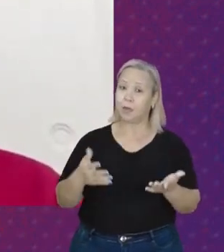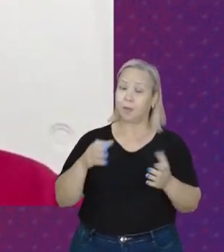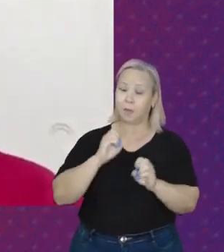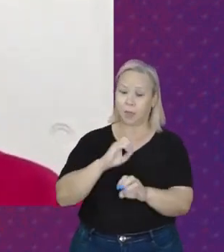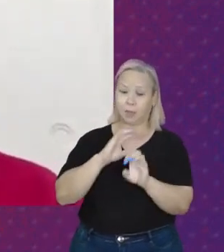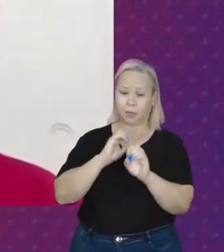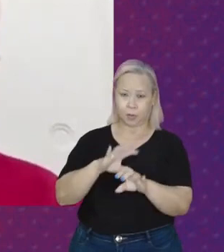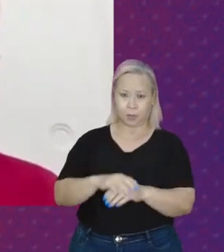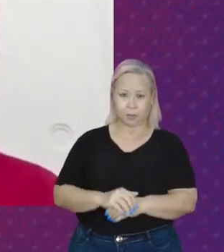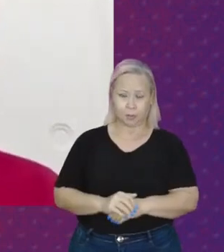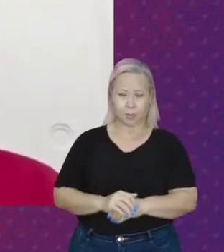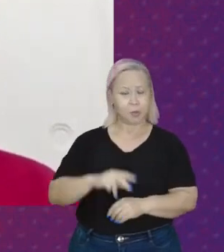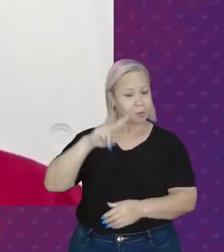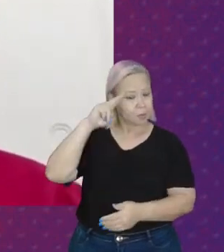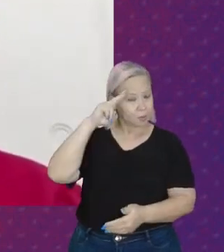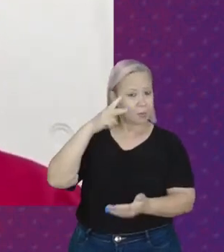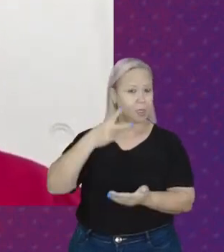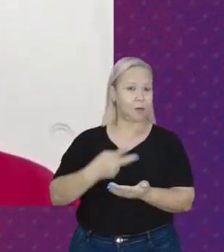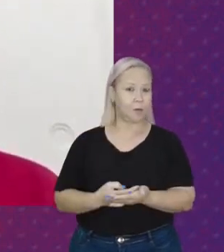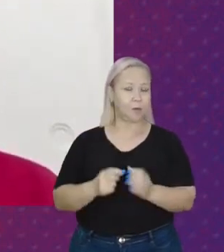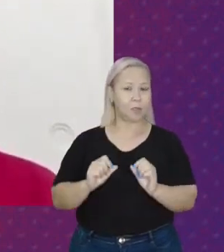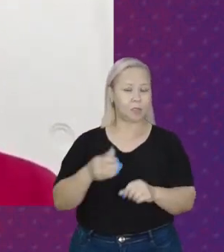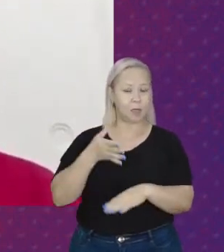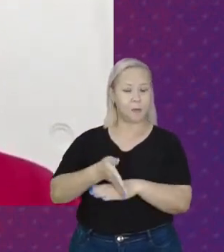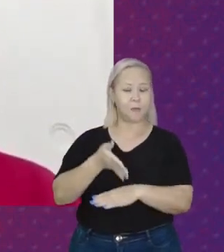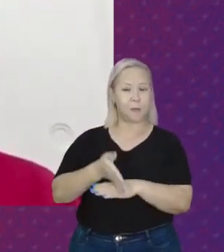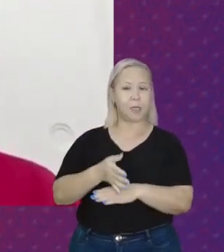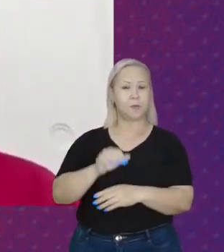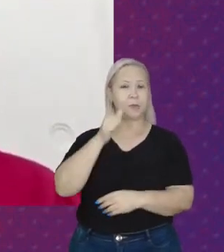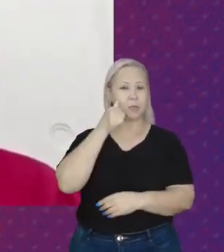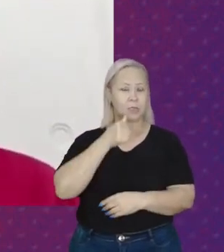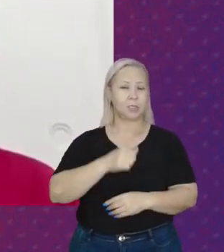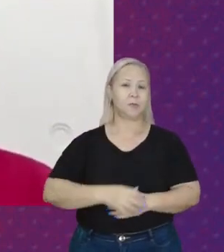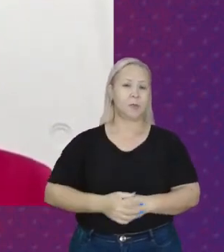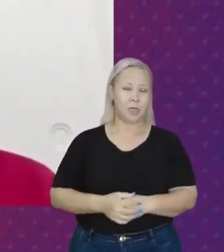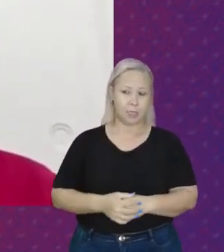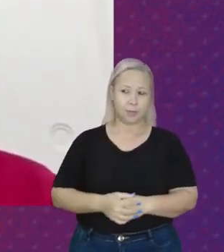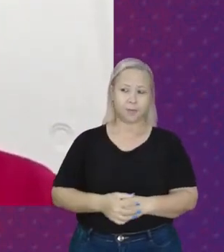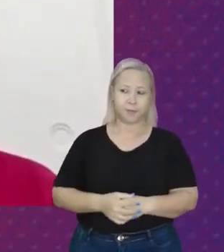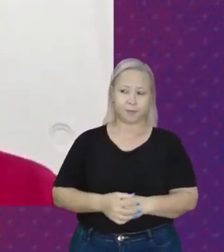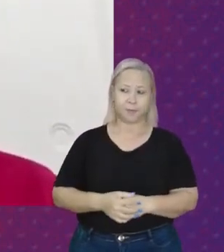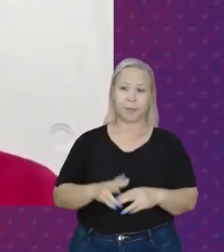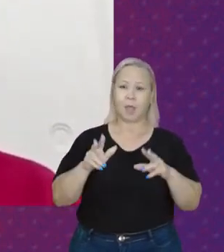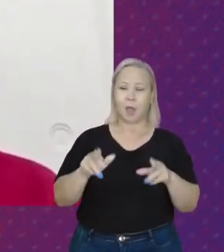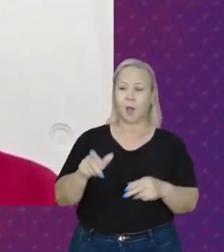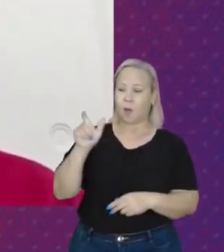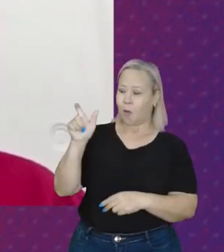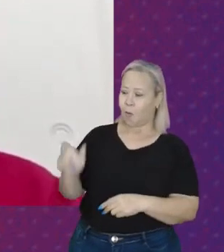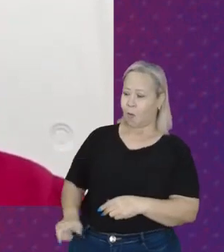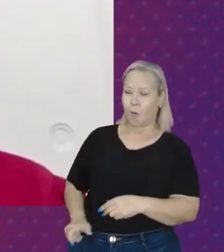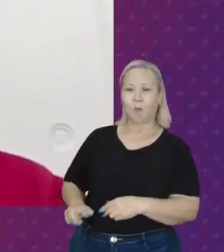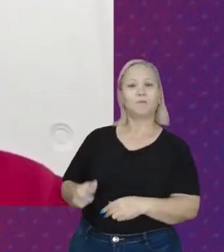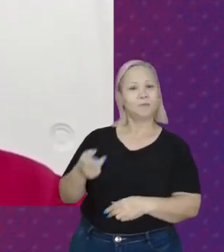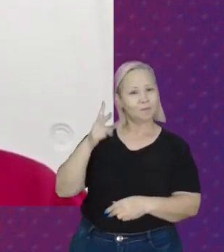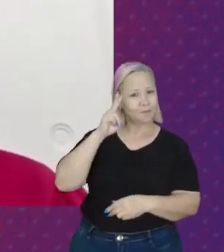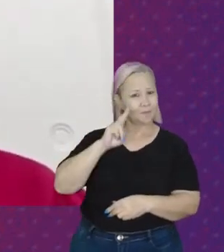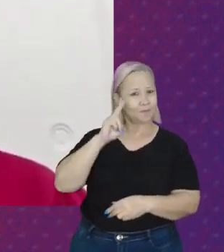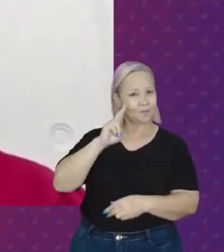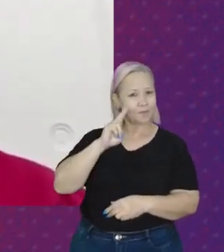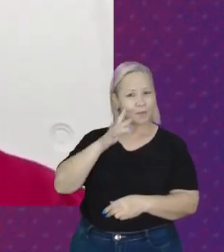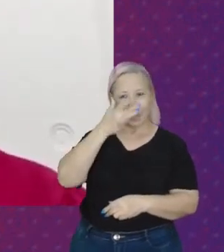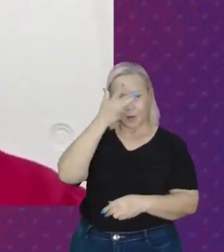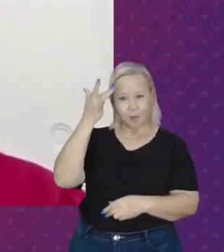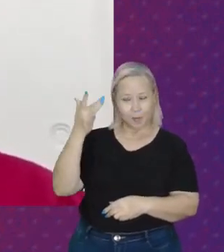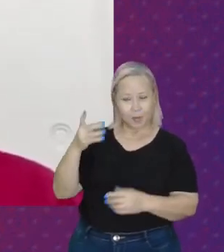educação, e por reconhecer a participação das mulheres como um sujeito histórico, né,